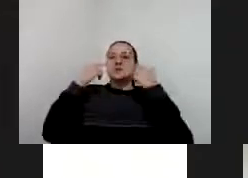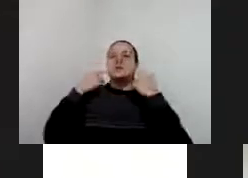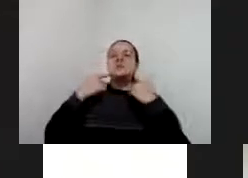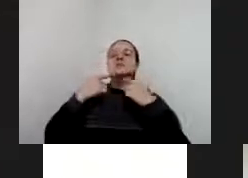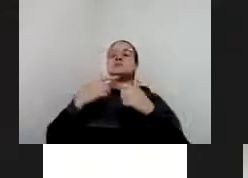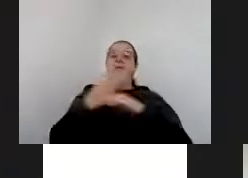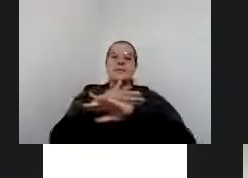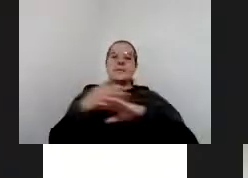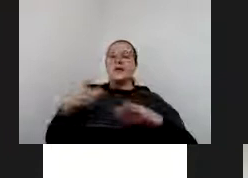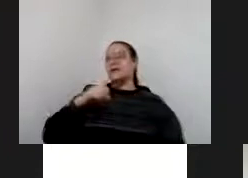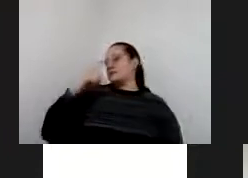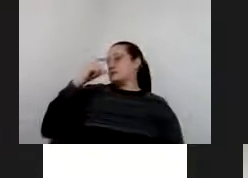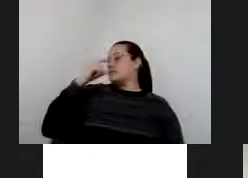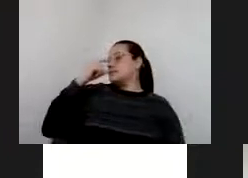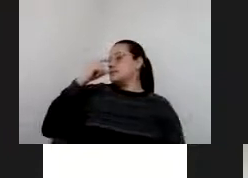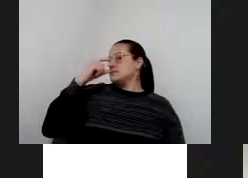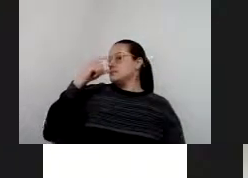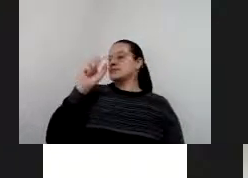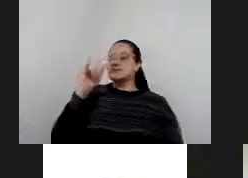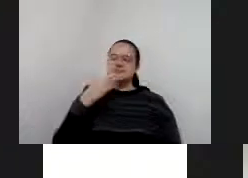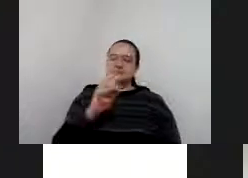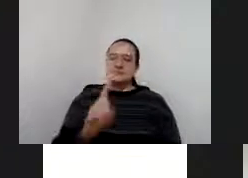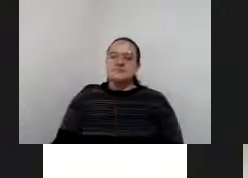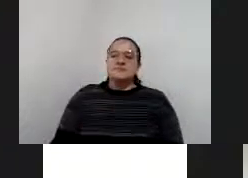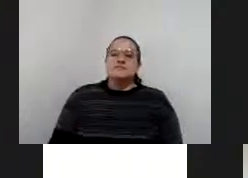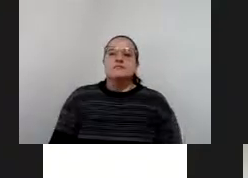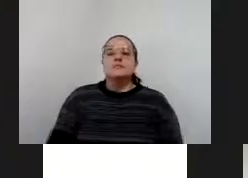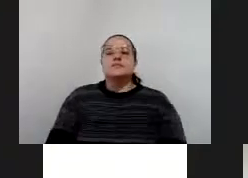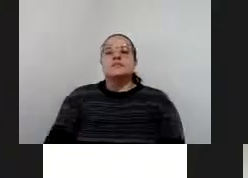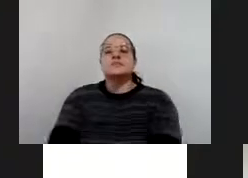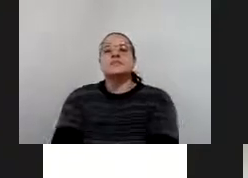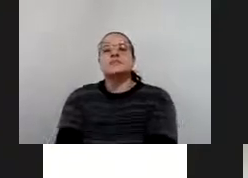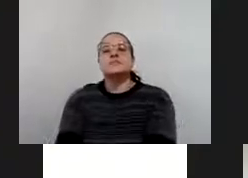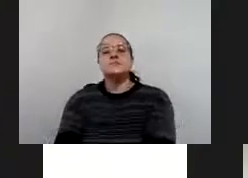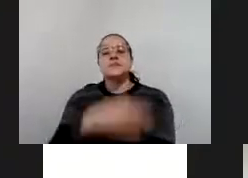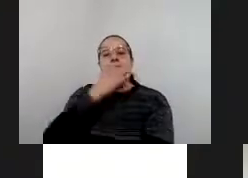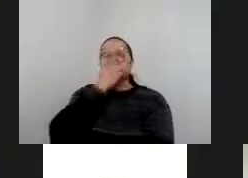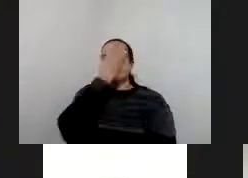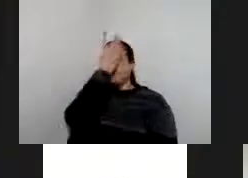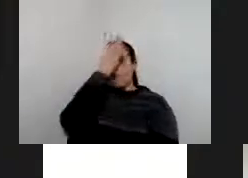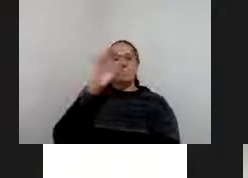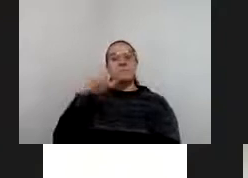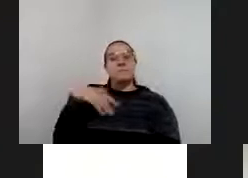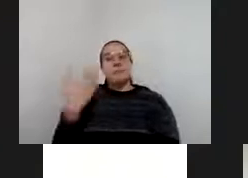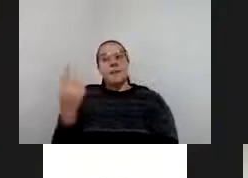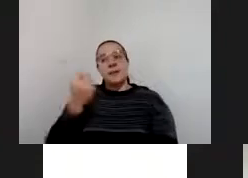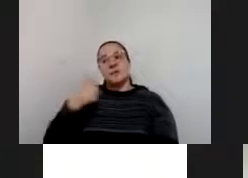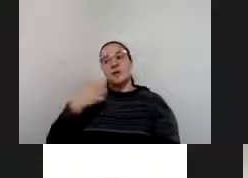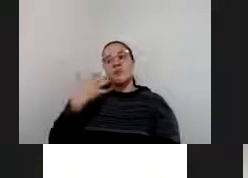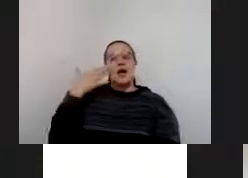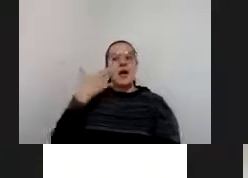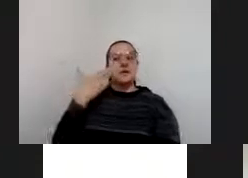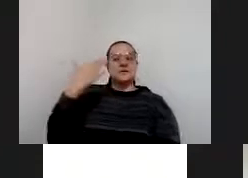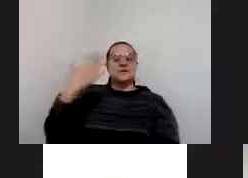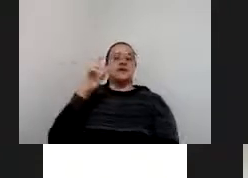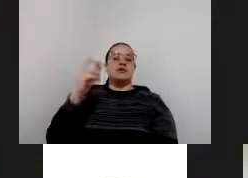grandinho. Para quem não me vê, é uma marca. Gente, primeiro agradecer e